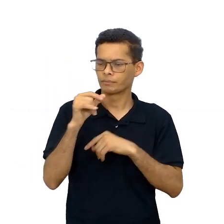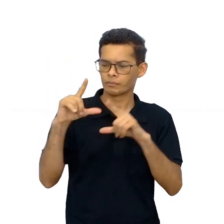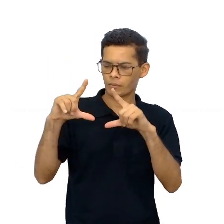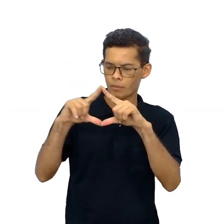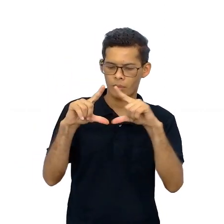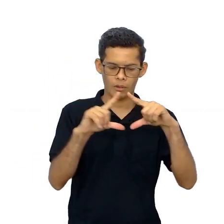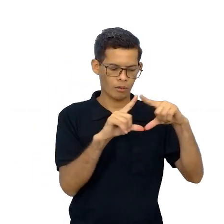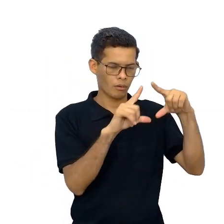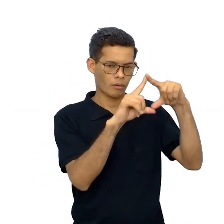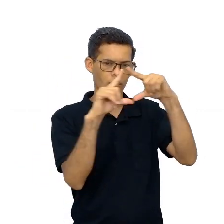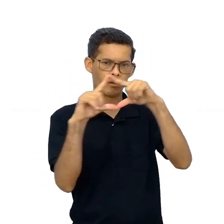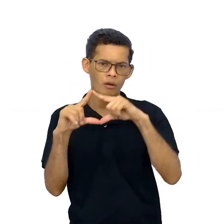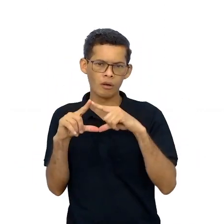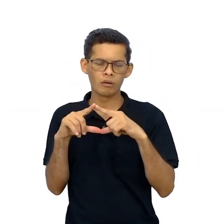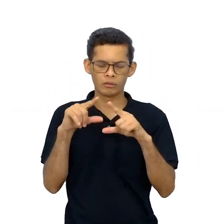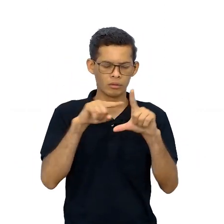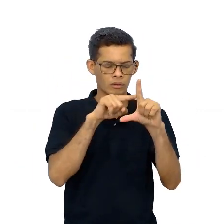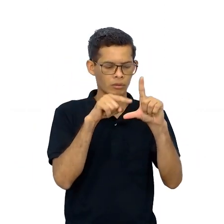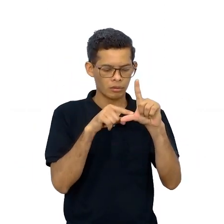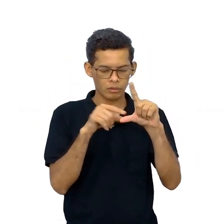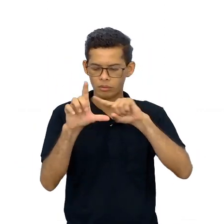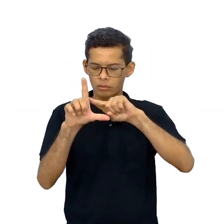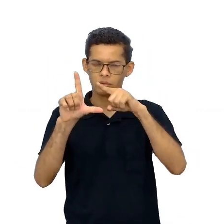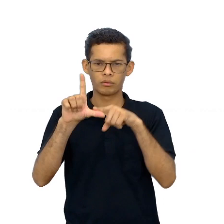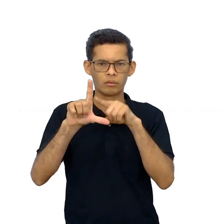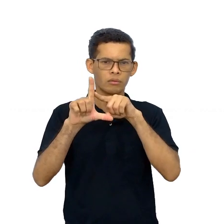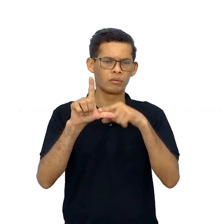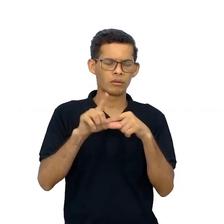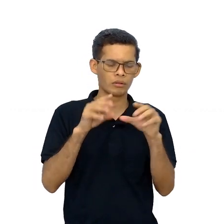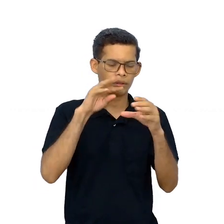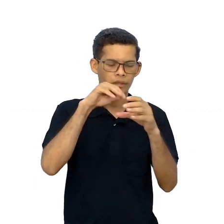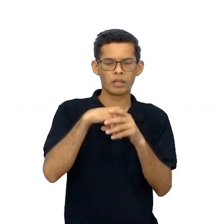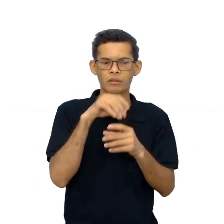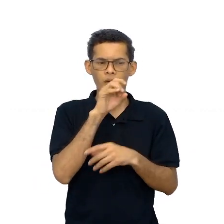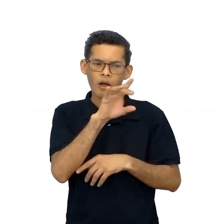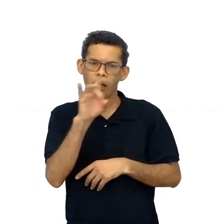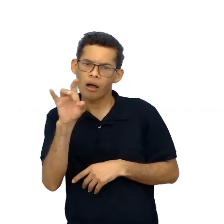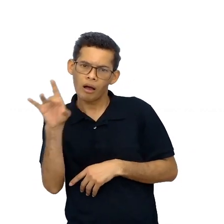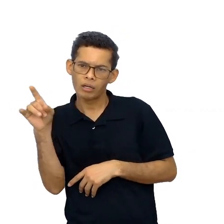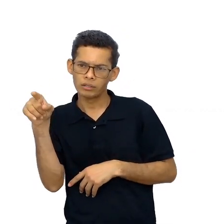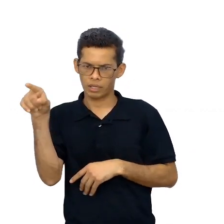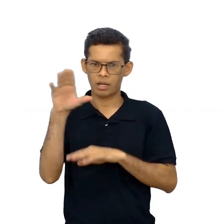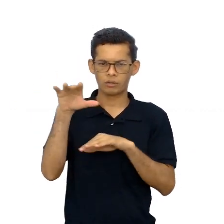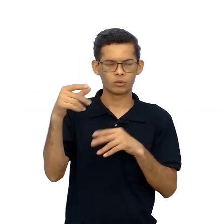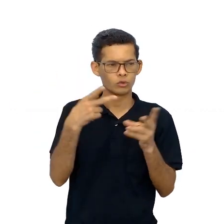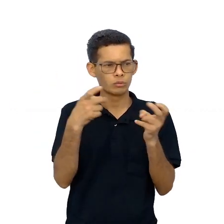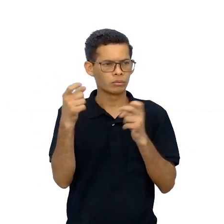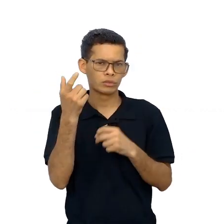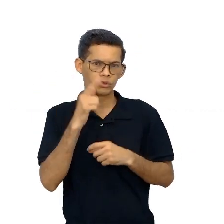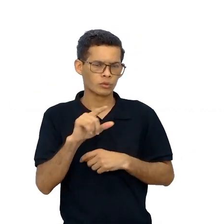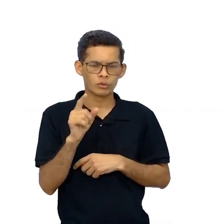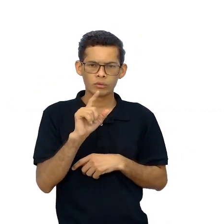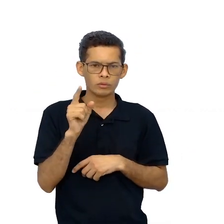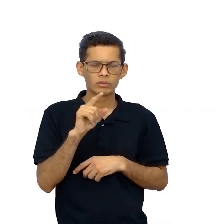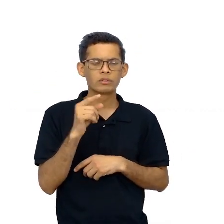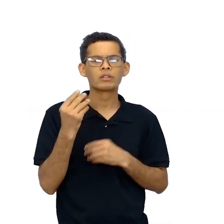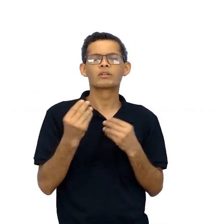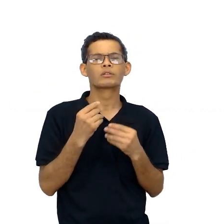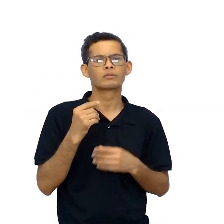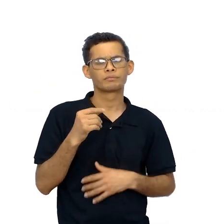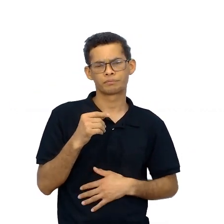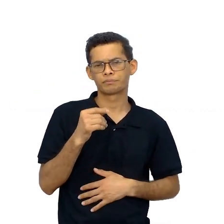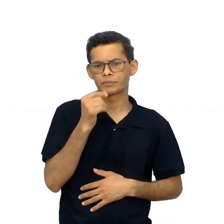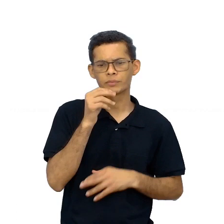quais são os ângulos que estão envolvidos em cada triângulo, né, se eles não conseguem fazer essa distinção,